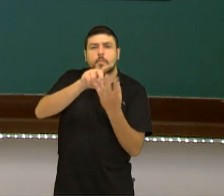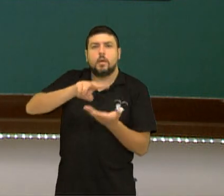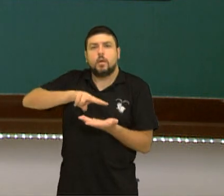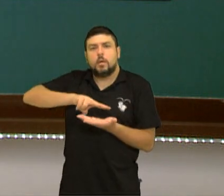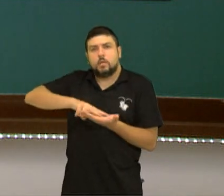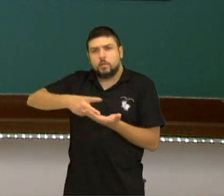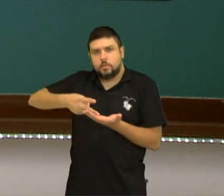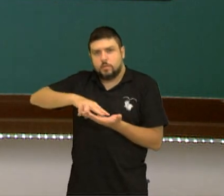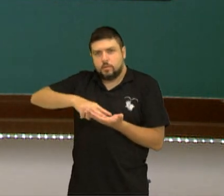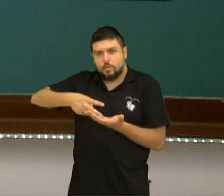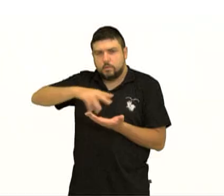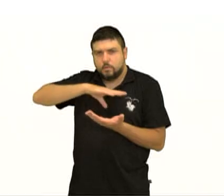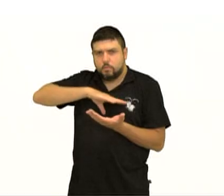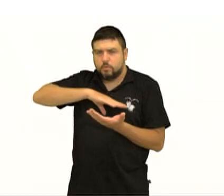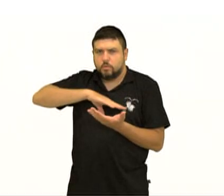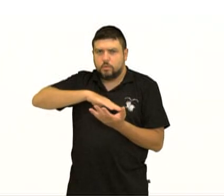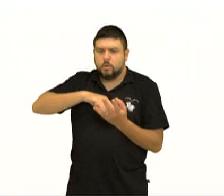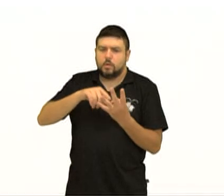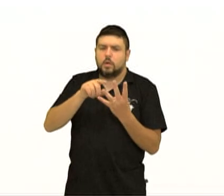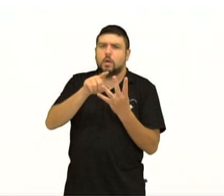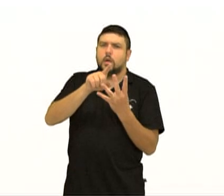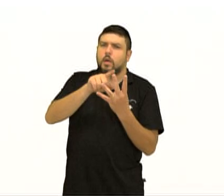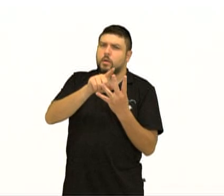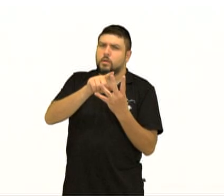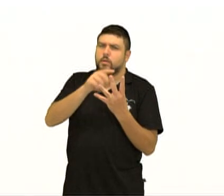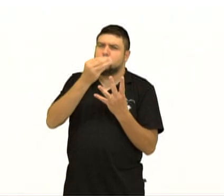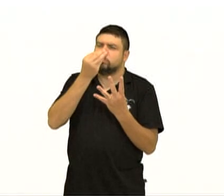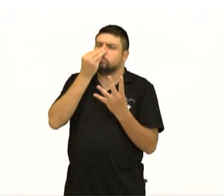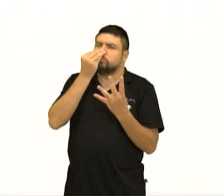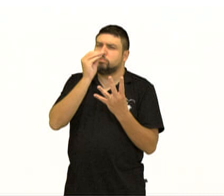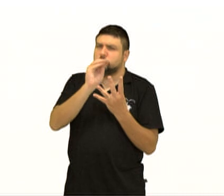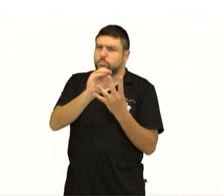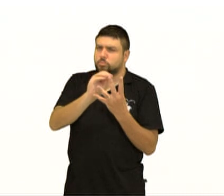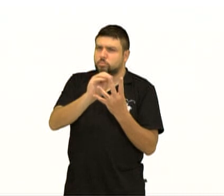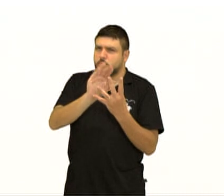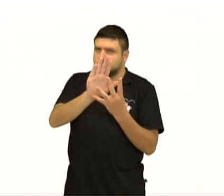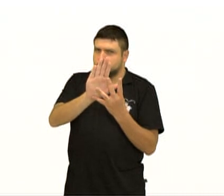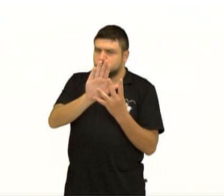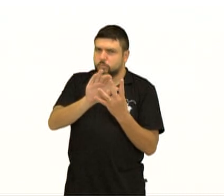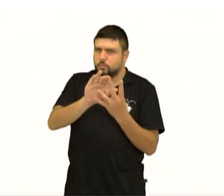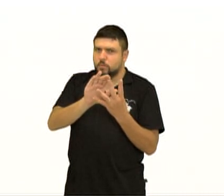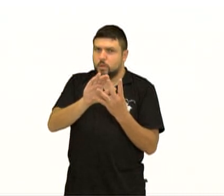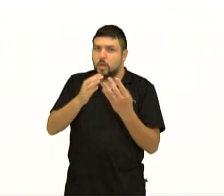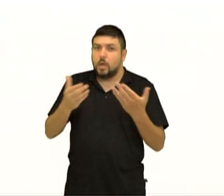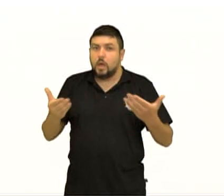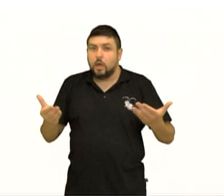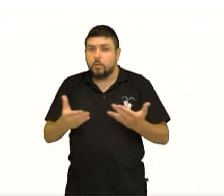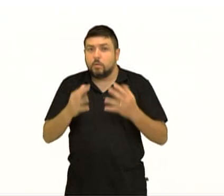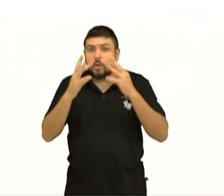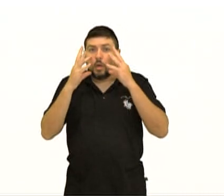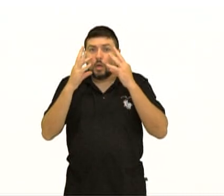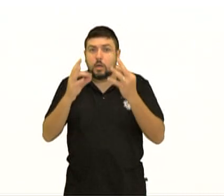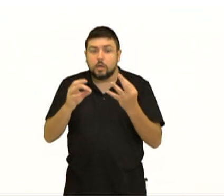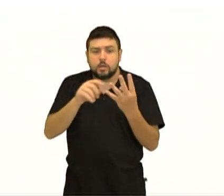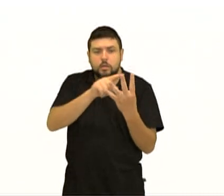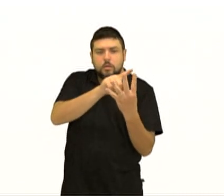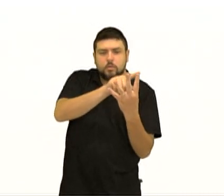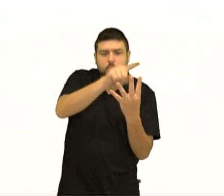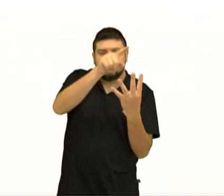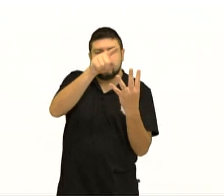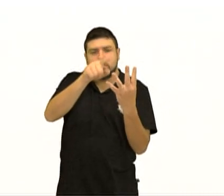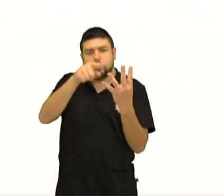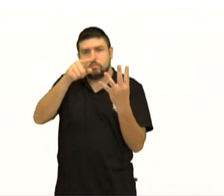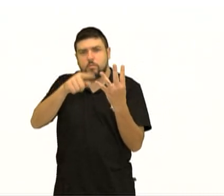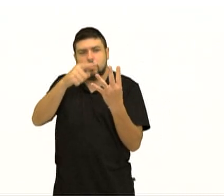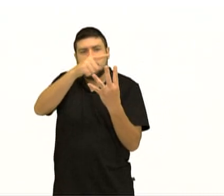a tradução, tá? Que é justamente a tradução. Então, vamos considerar somente três